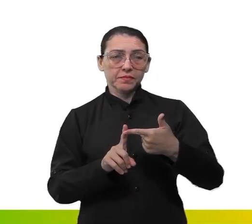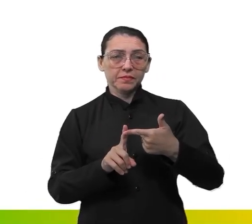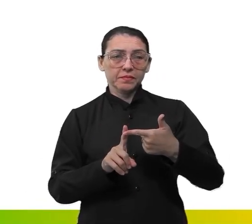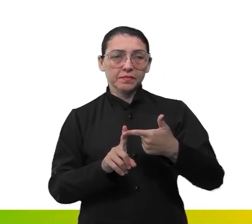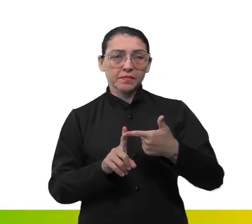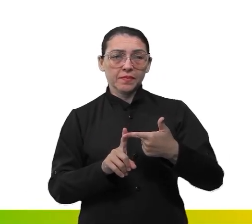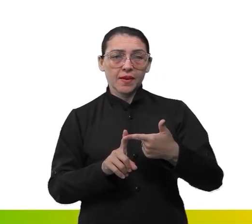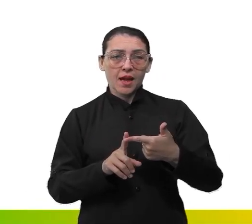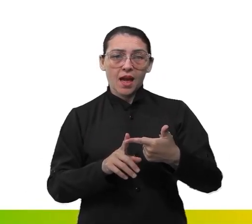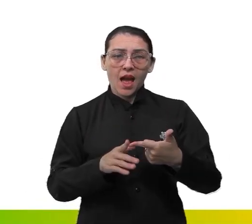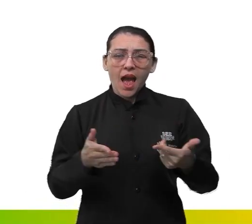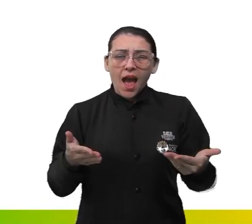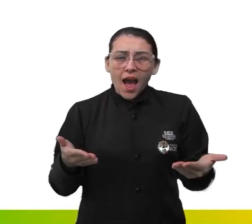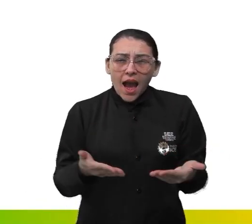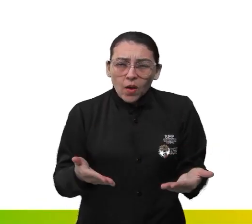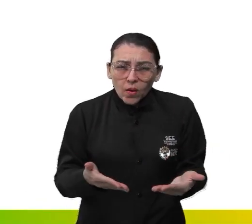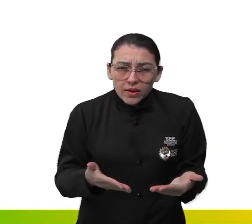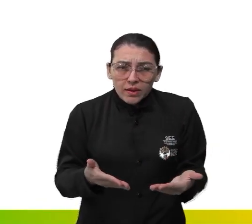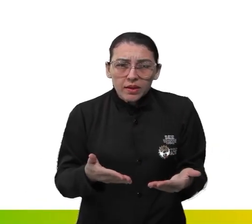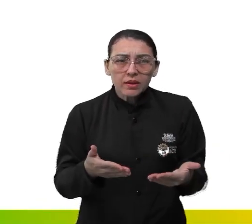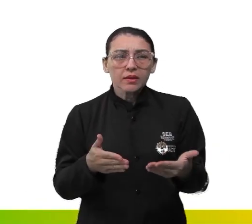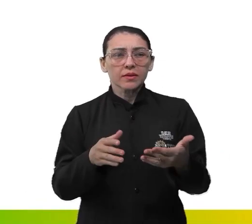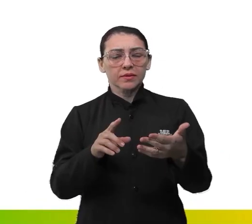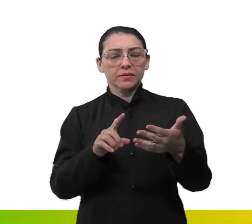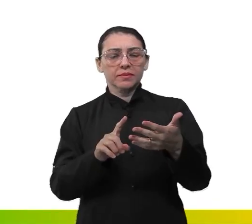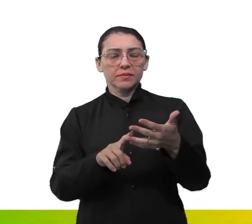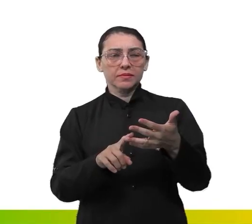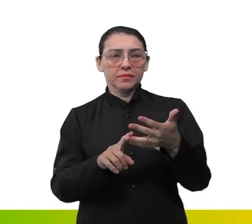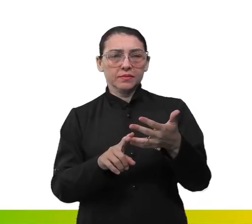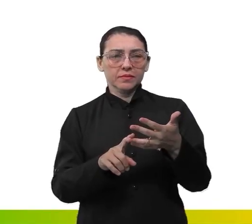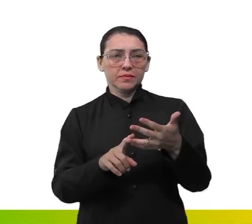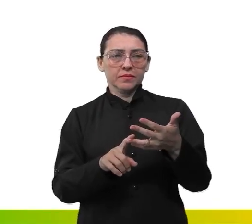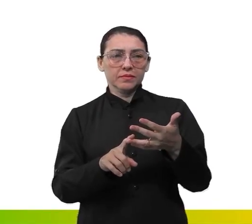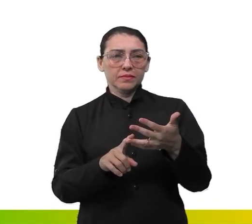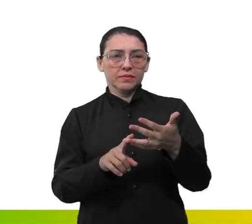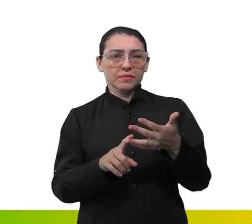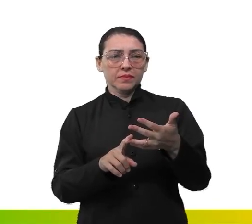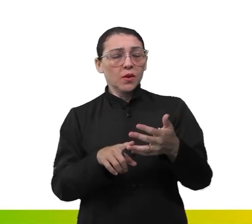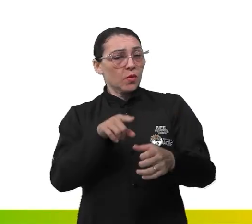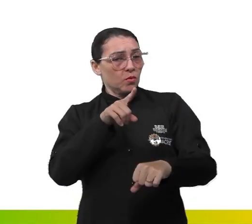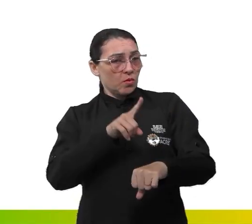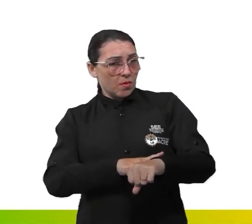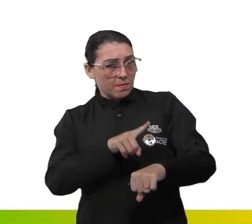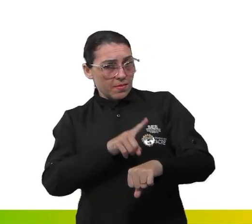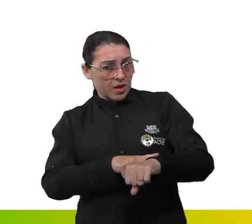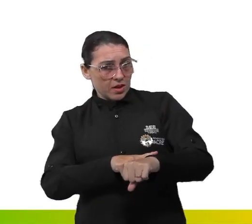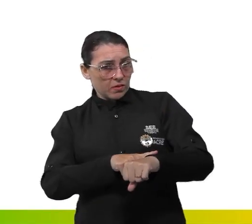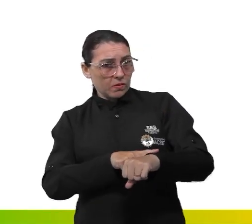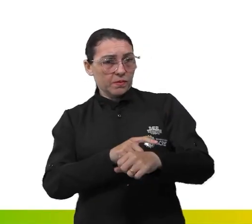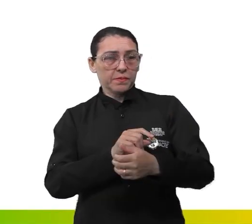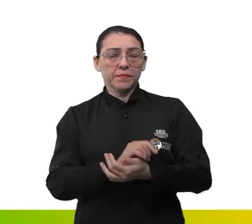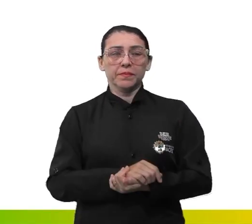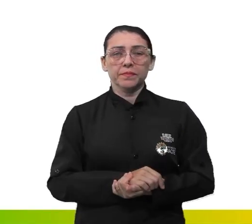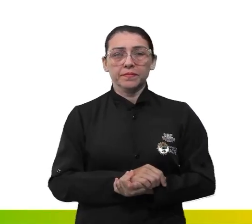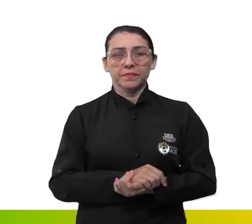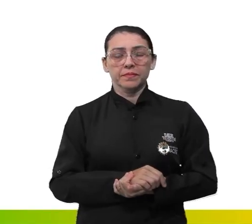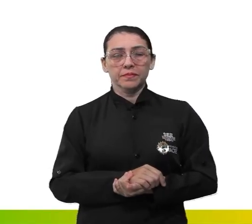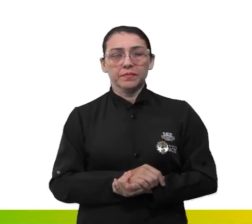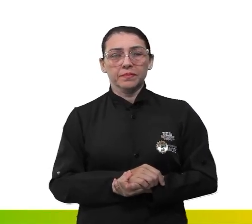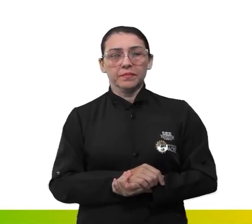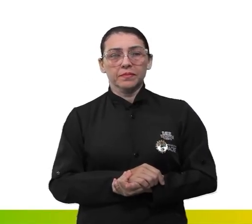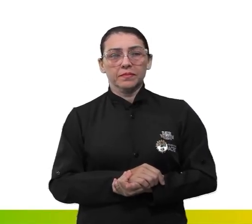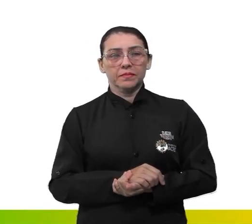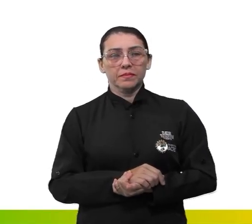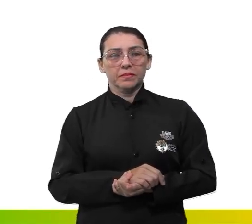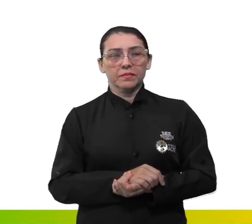significa agorinha. At the moment, no momento ou nesse exato momento. E nós